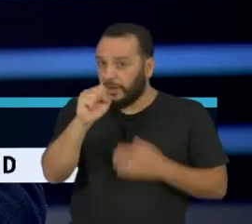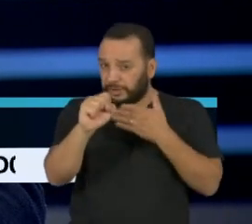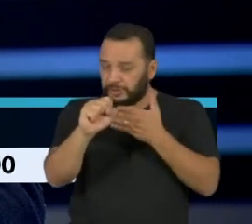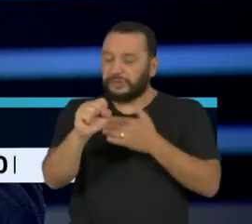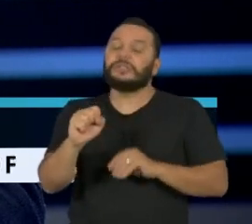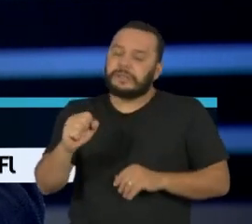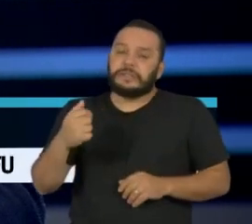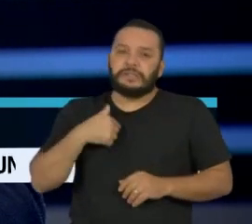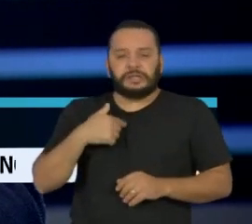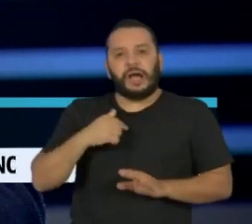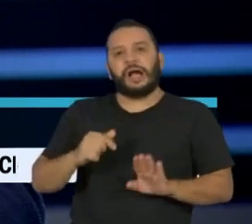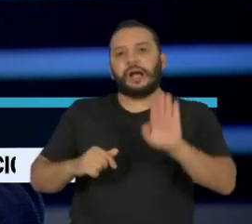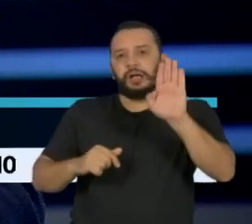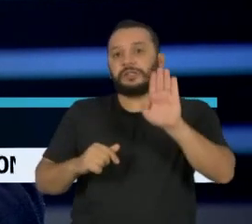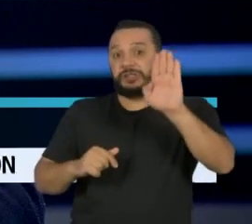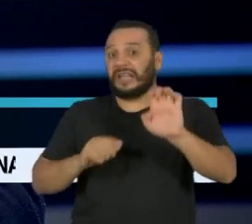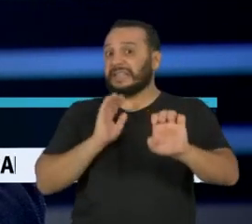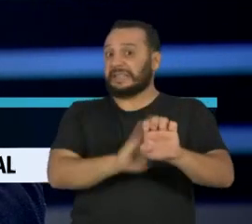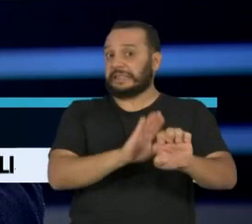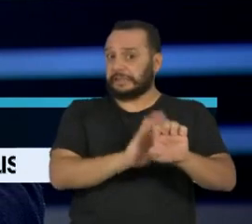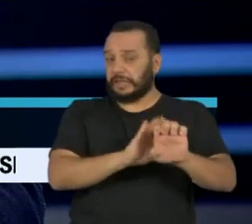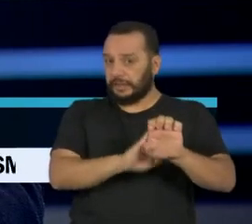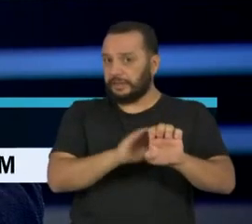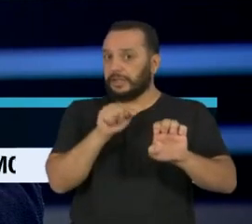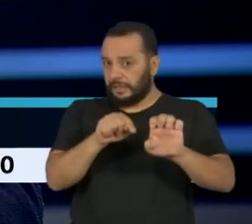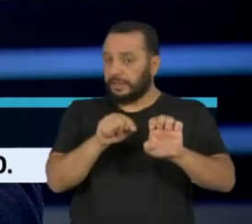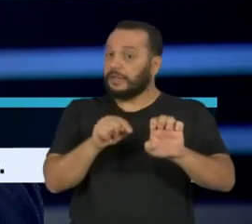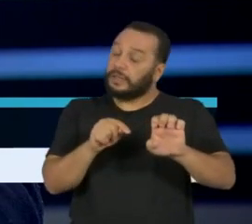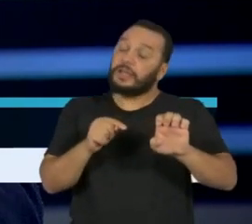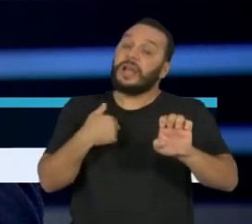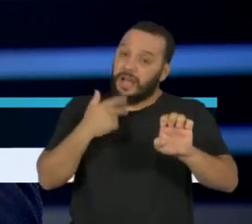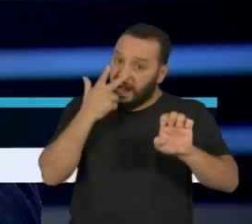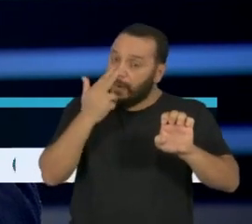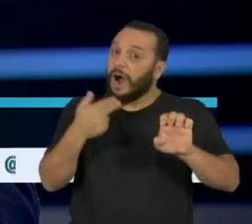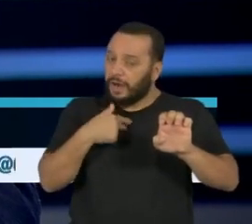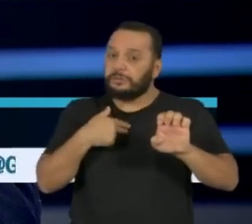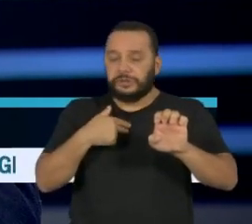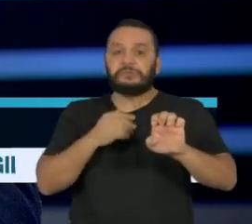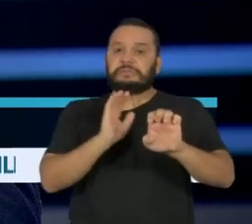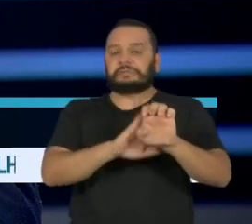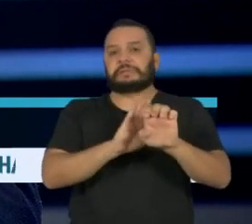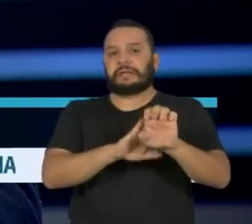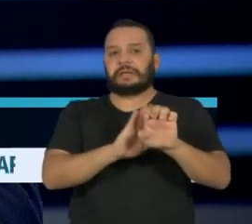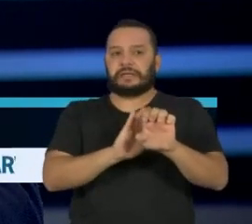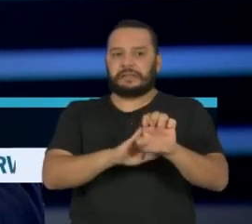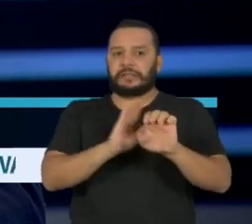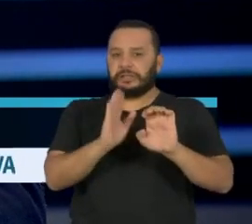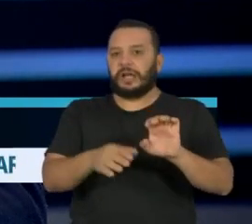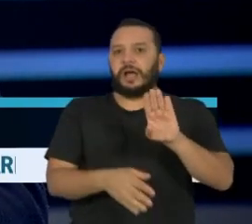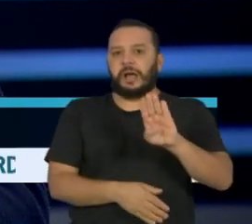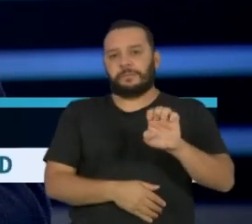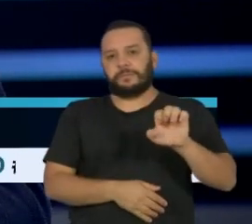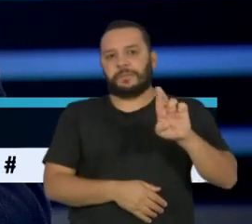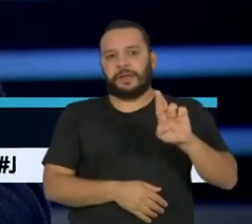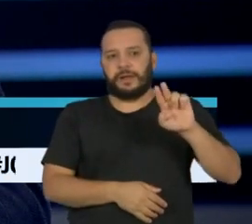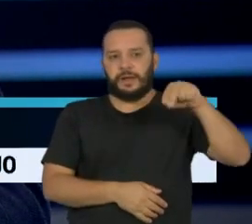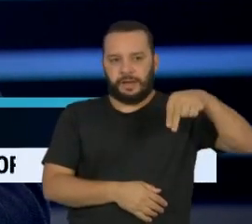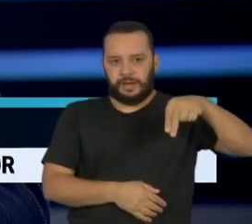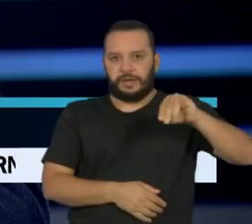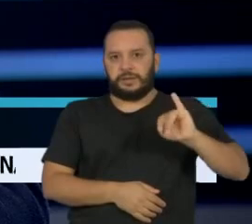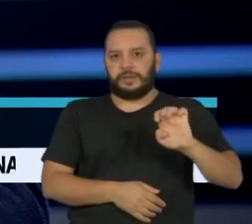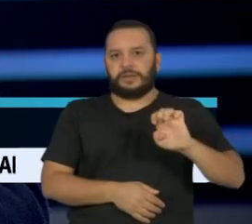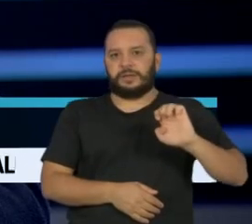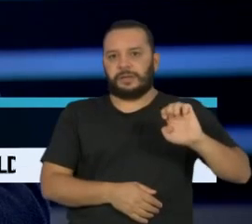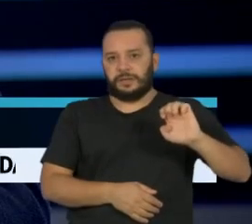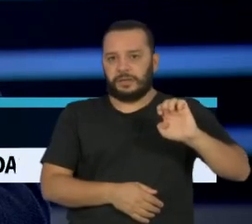padrões norte-americanos muito à esquerda, seria o candidato nesse sentido, ao menos nesse momento, porque, assim como o futebol, as